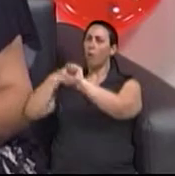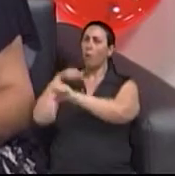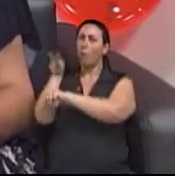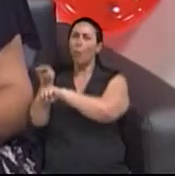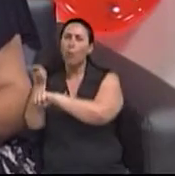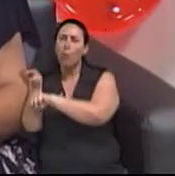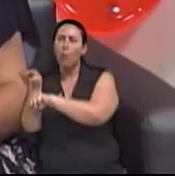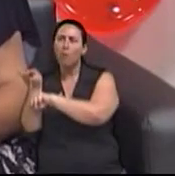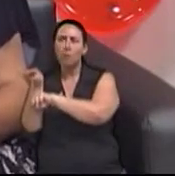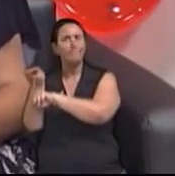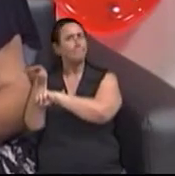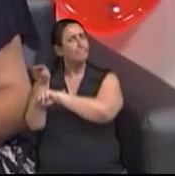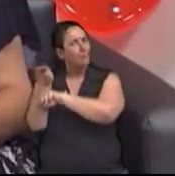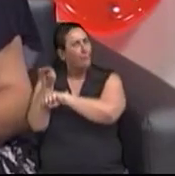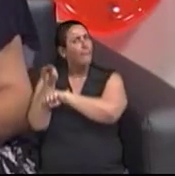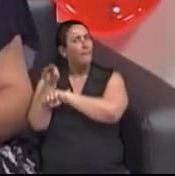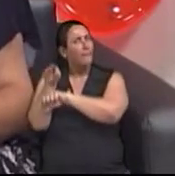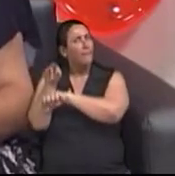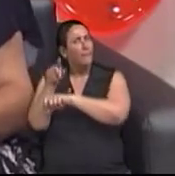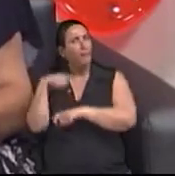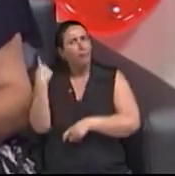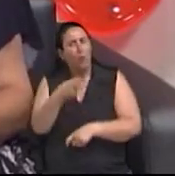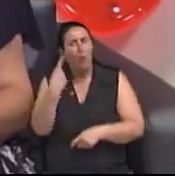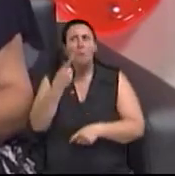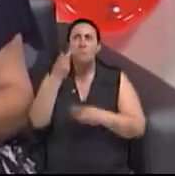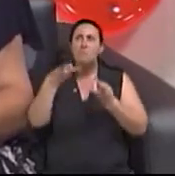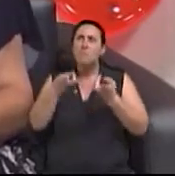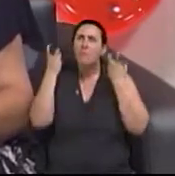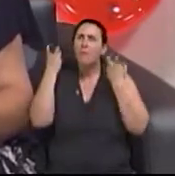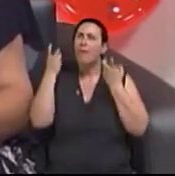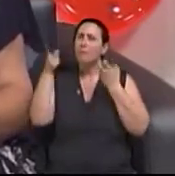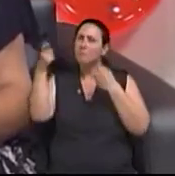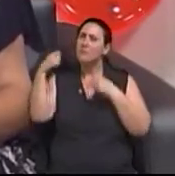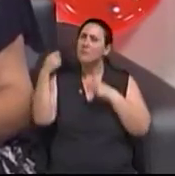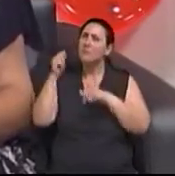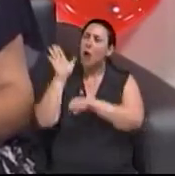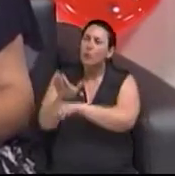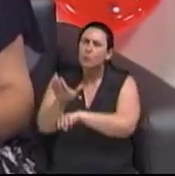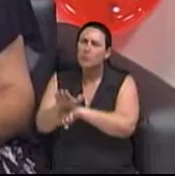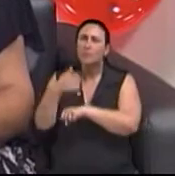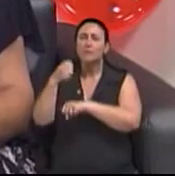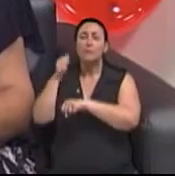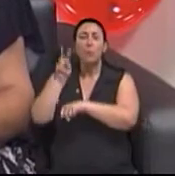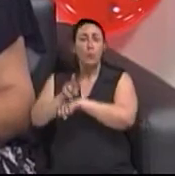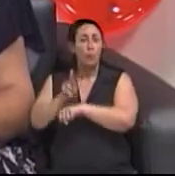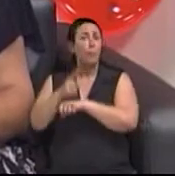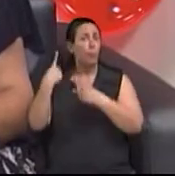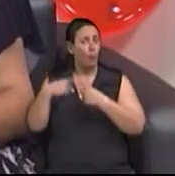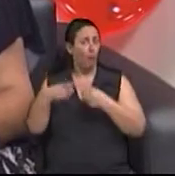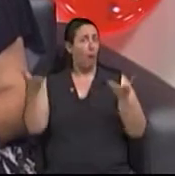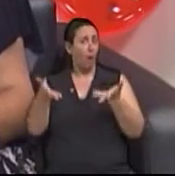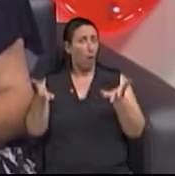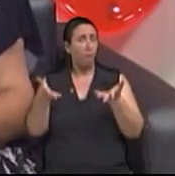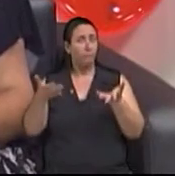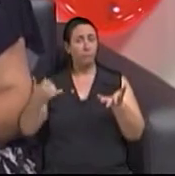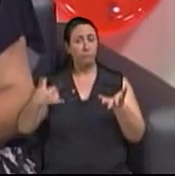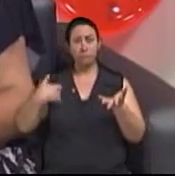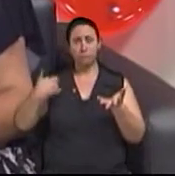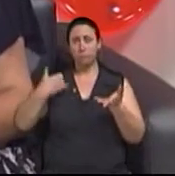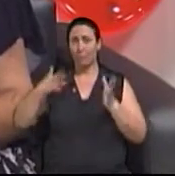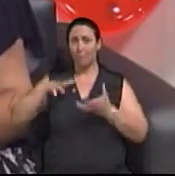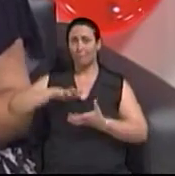da nossa ajuda dos nossos cuidados por muito mais tempo já que a perspectiva de vida é bem maior